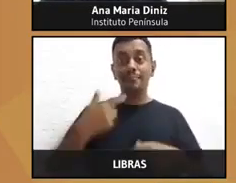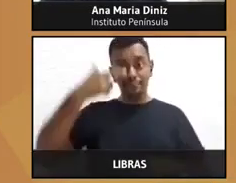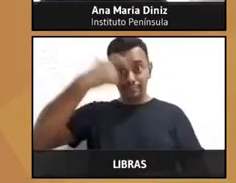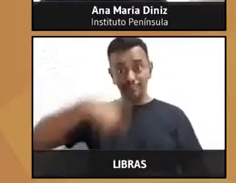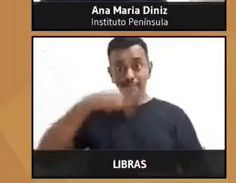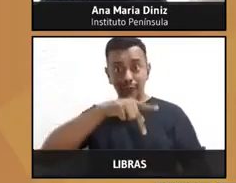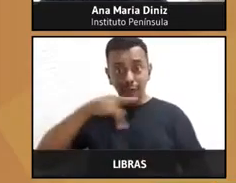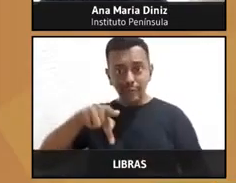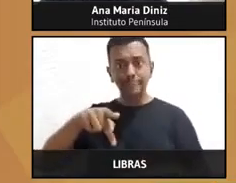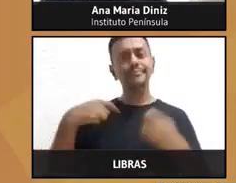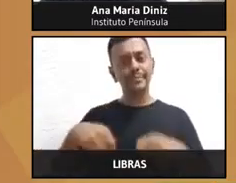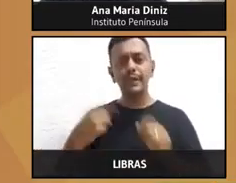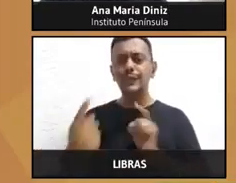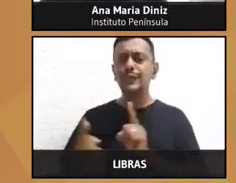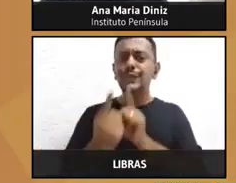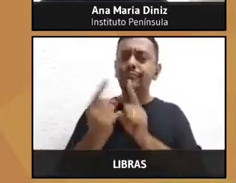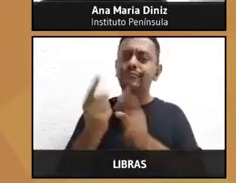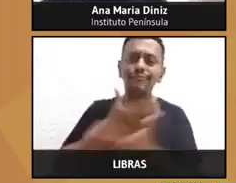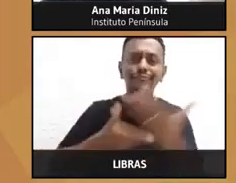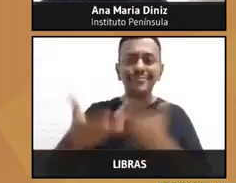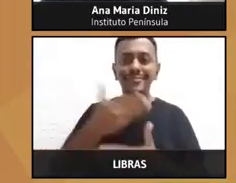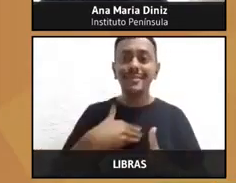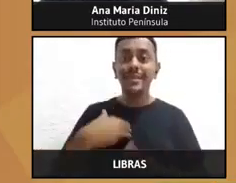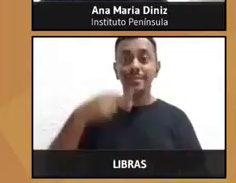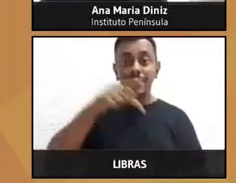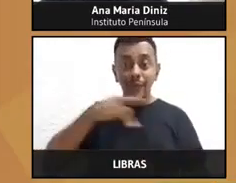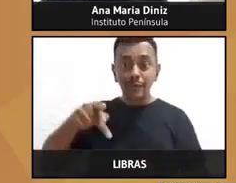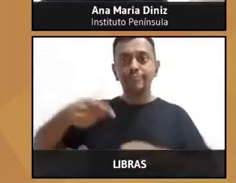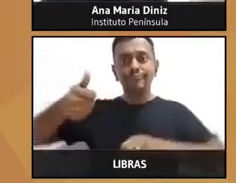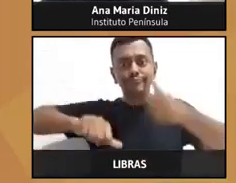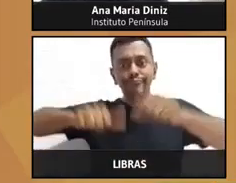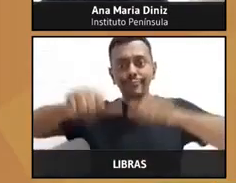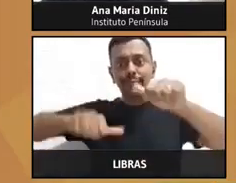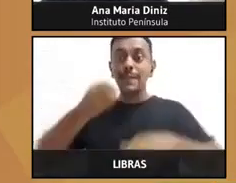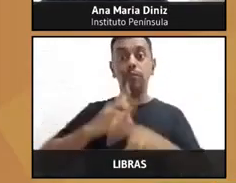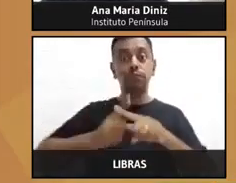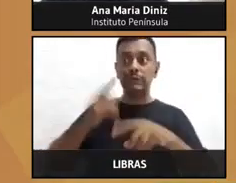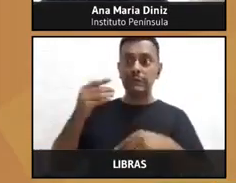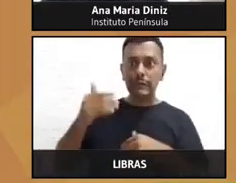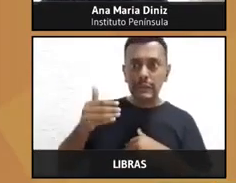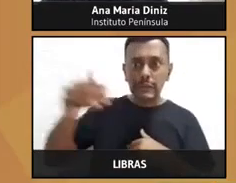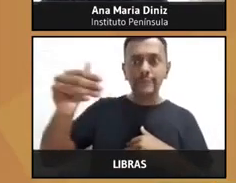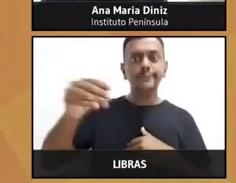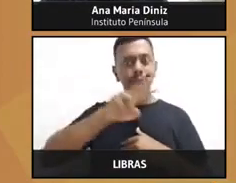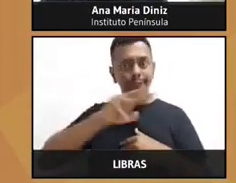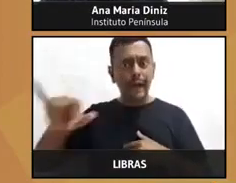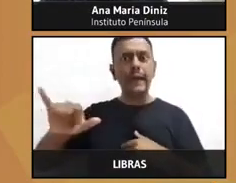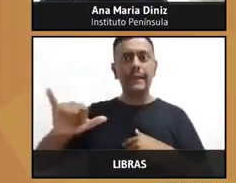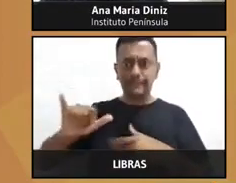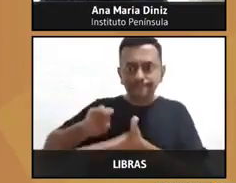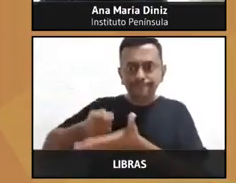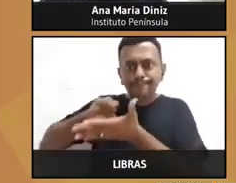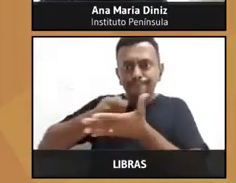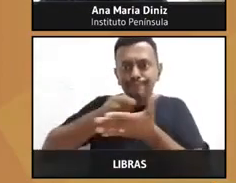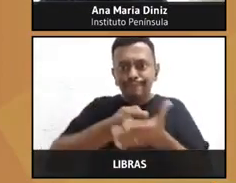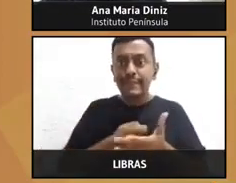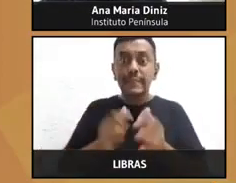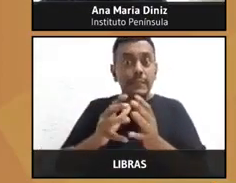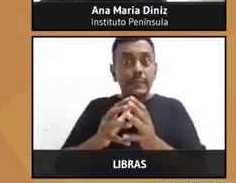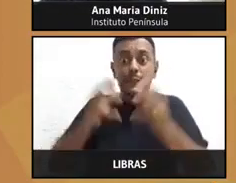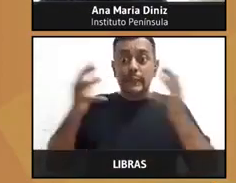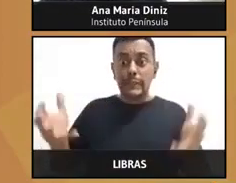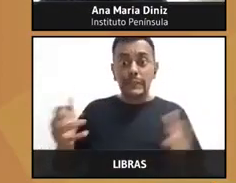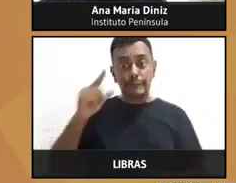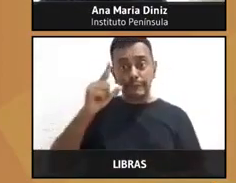facilitadores, bons avaliadores. As exigências serão enormes. O ensino online não